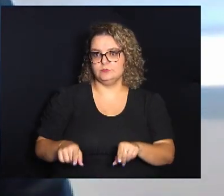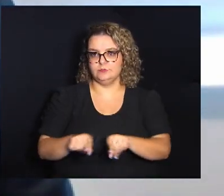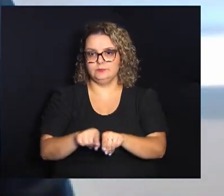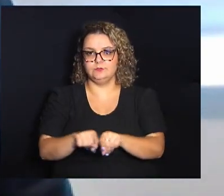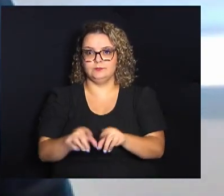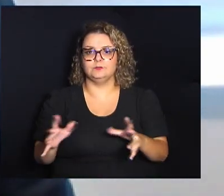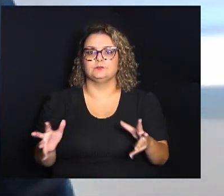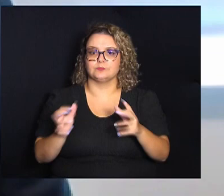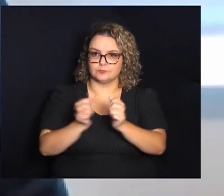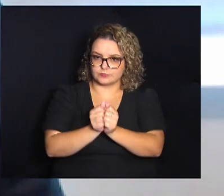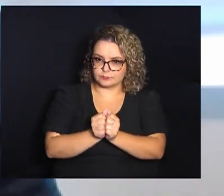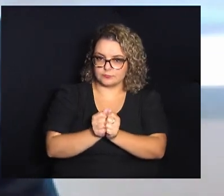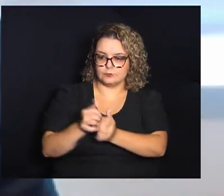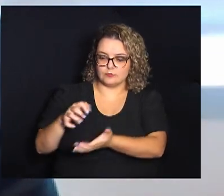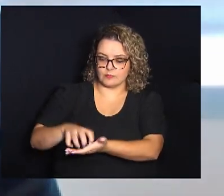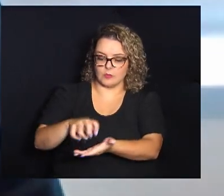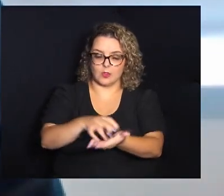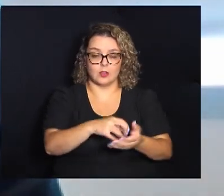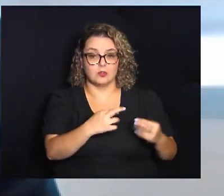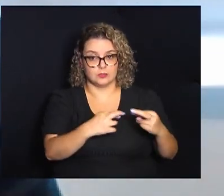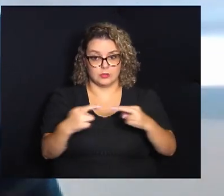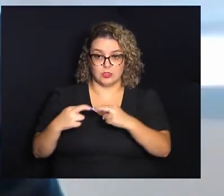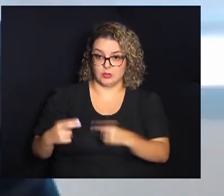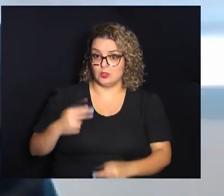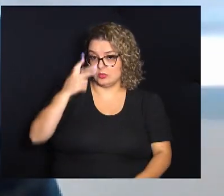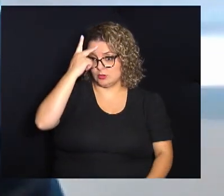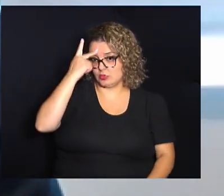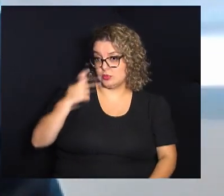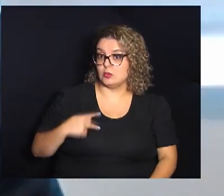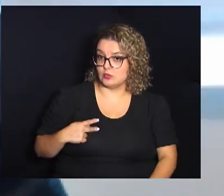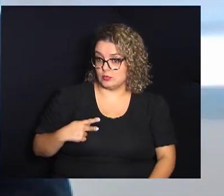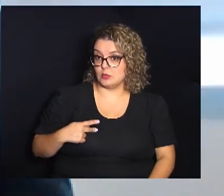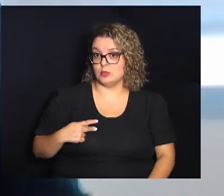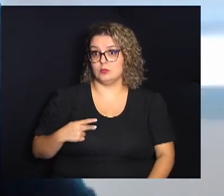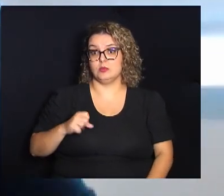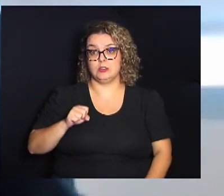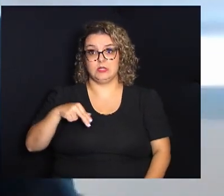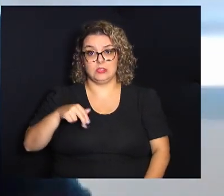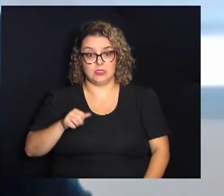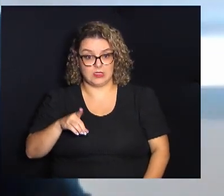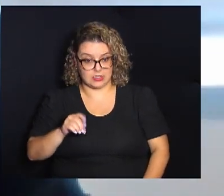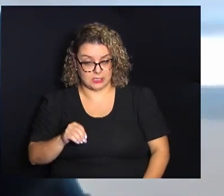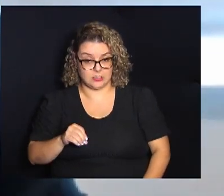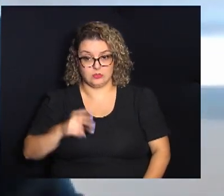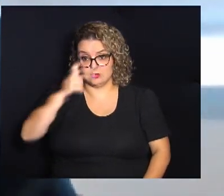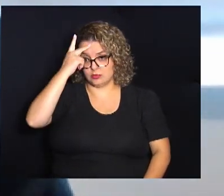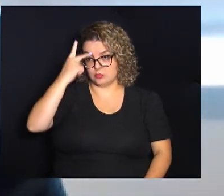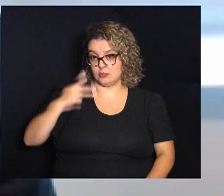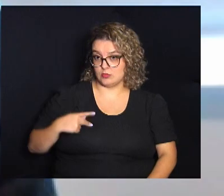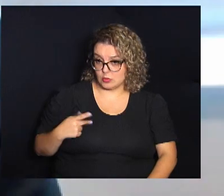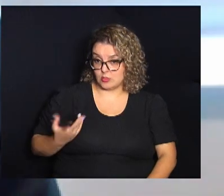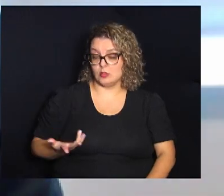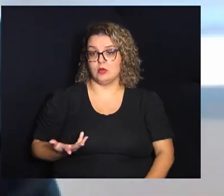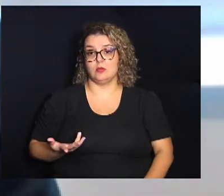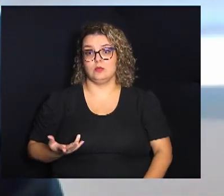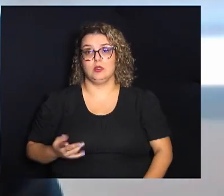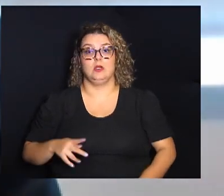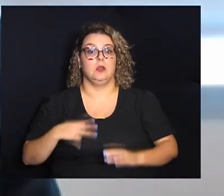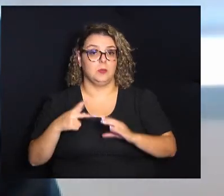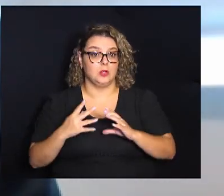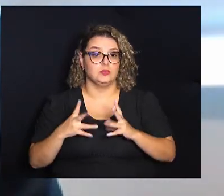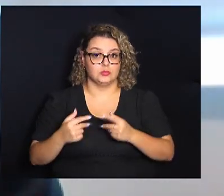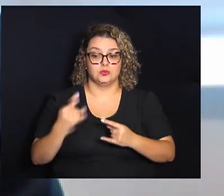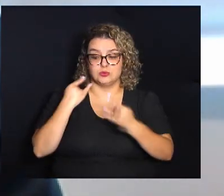junto, né, aos órgãos fiscalizadores, ao próprio Senado, a própria Câmara. Então, acredito que todos os interessados do setor eles